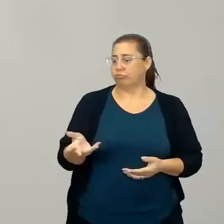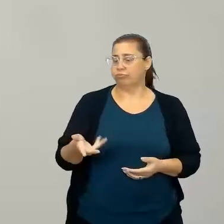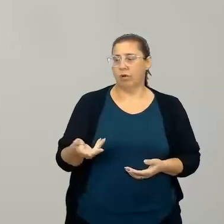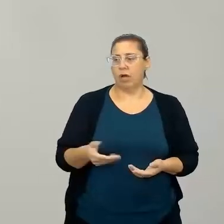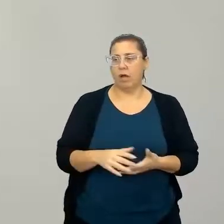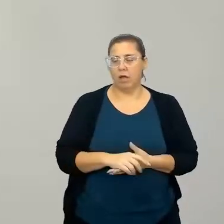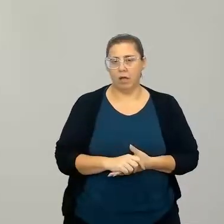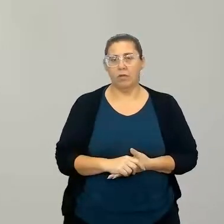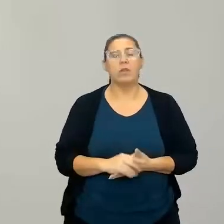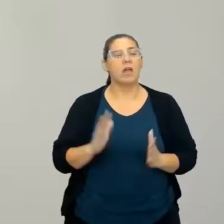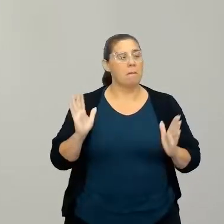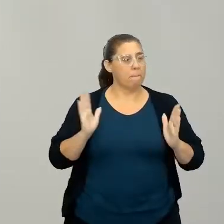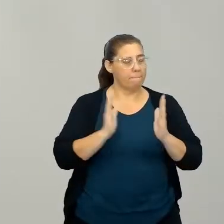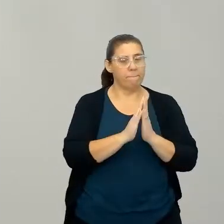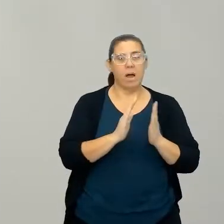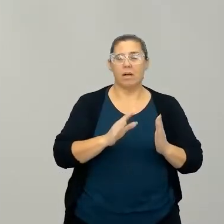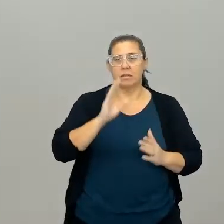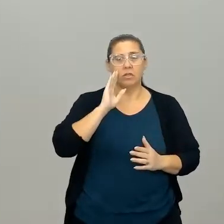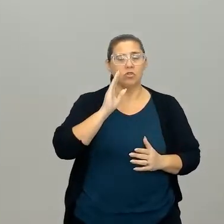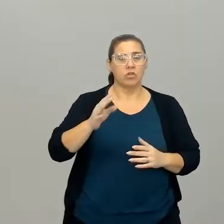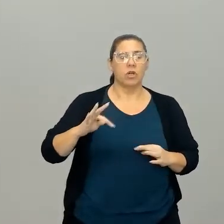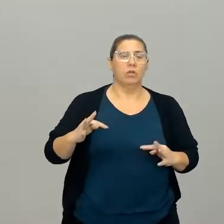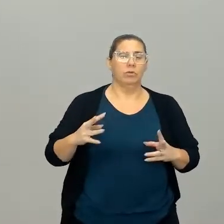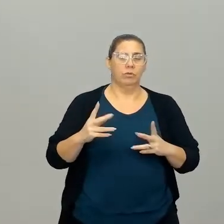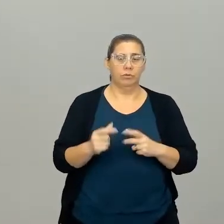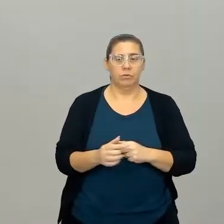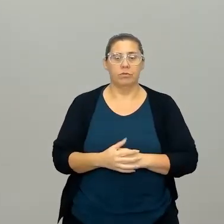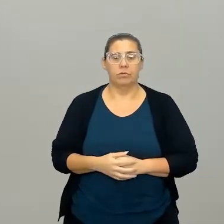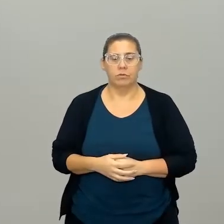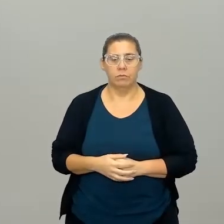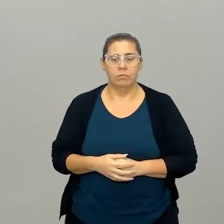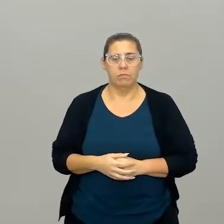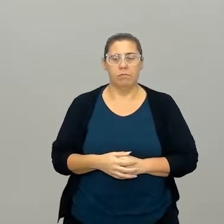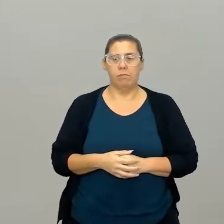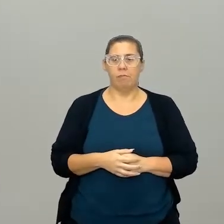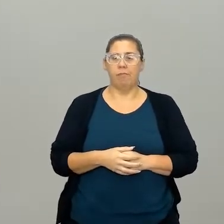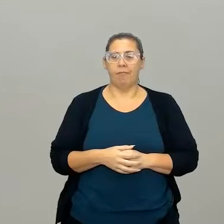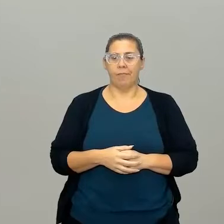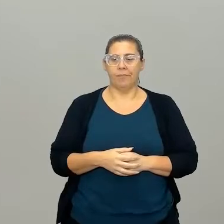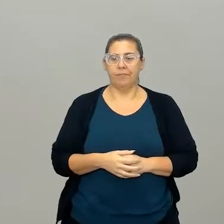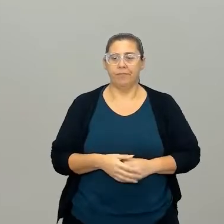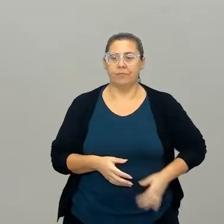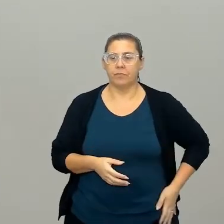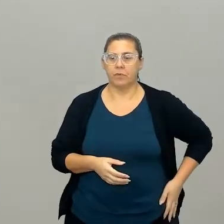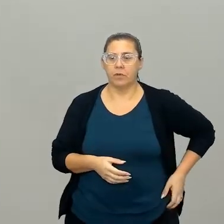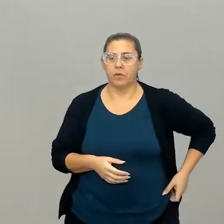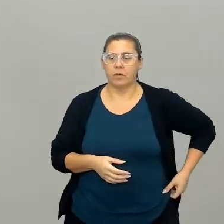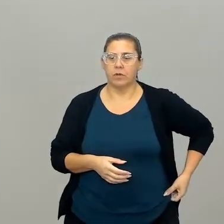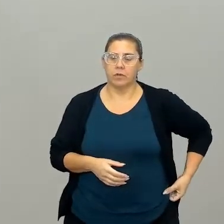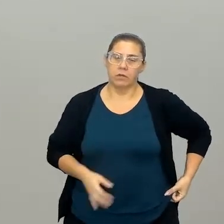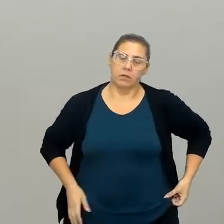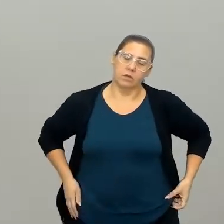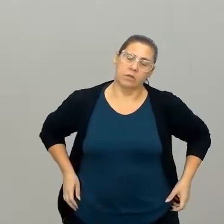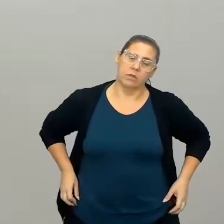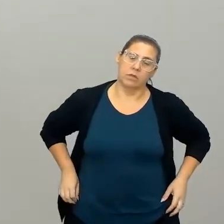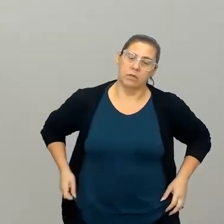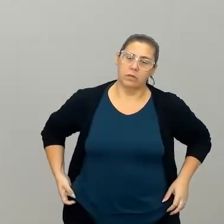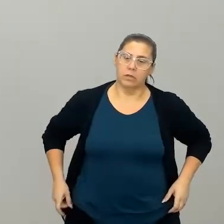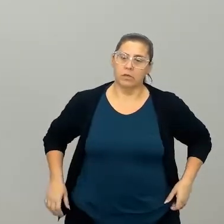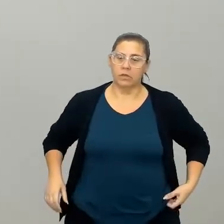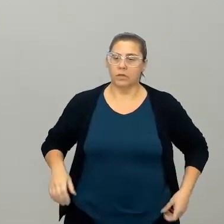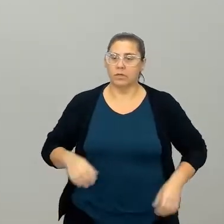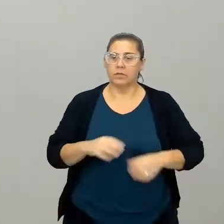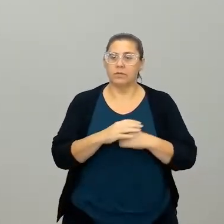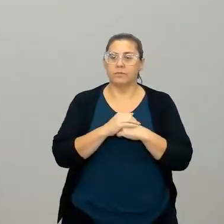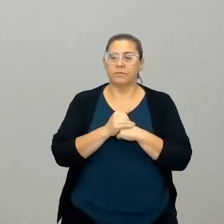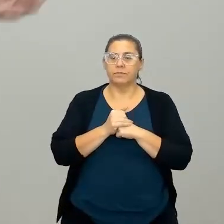Por isso que eu falei, isso impacta direto as questões do trabalho. Né? Isso também, inclusive, também não é o tema da aula